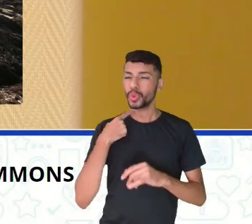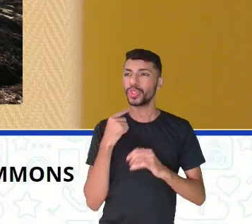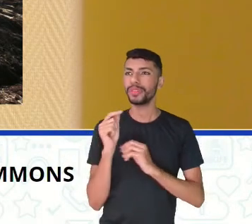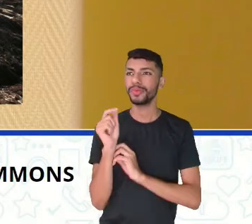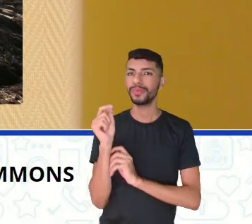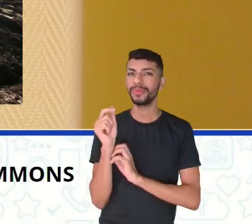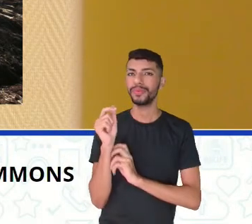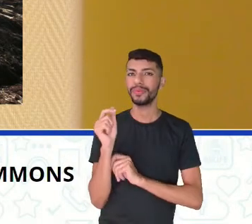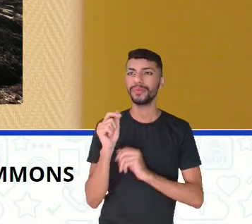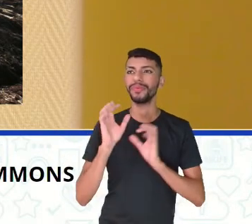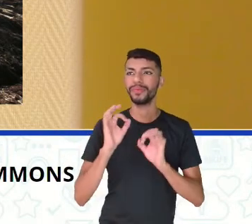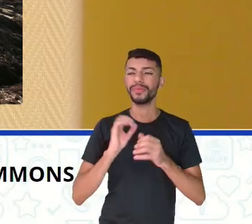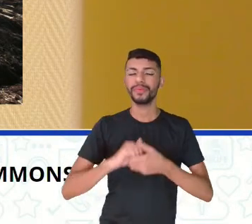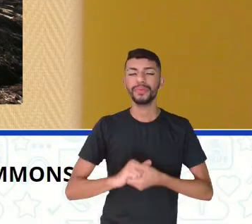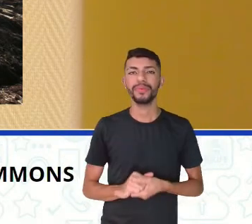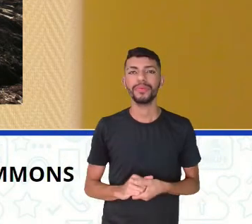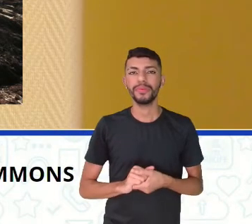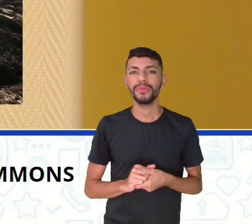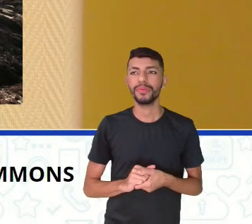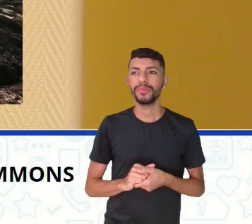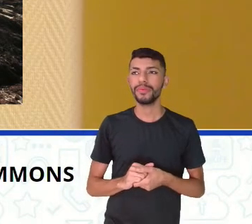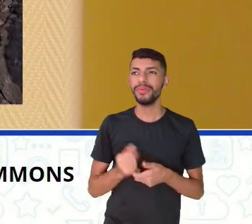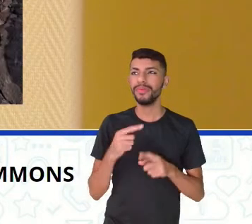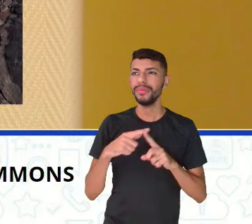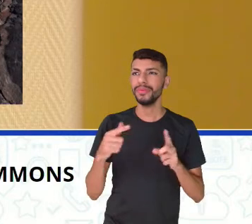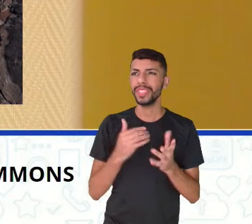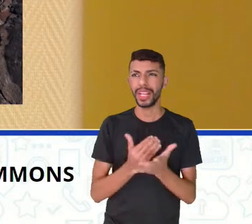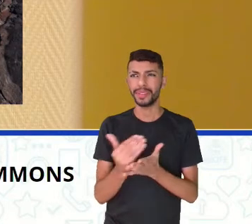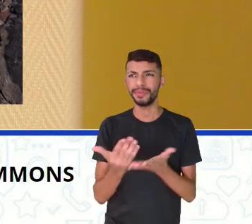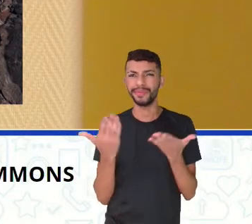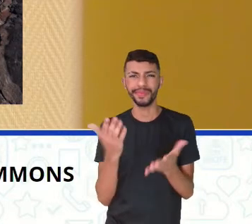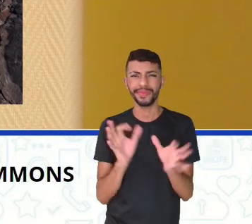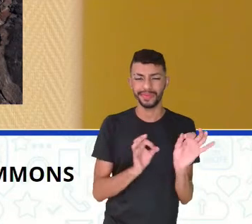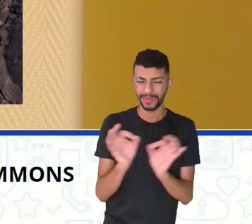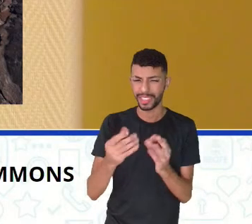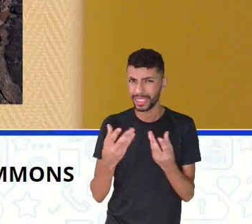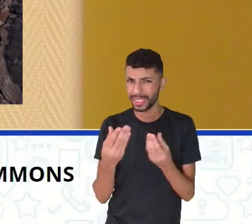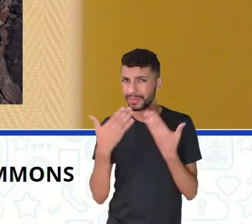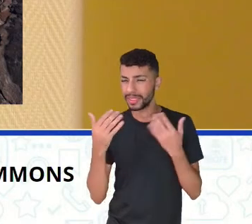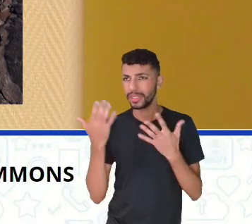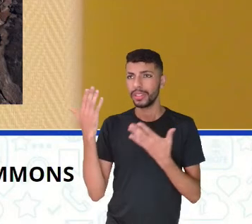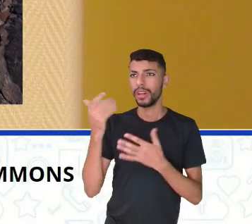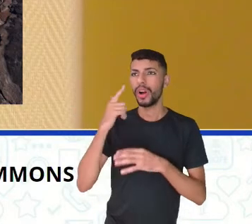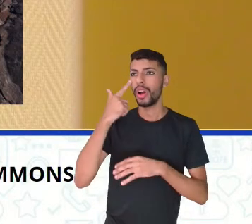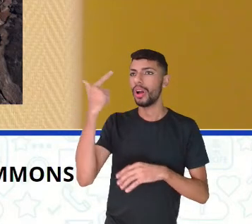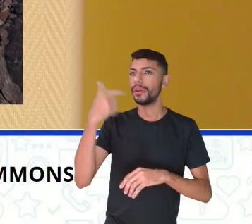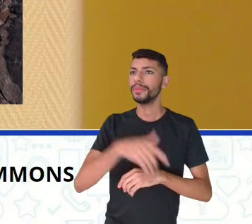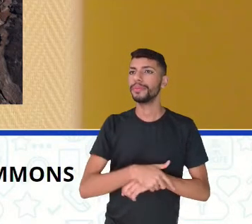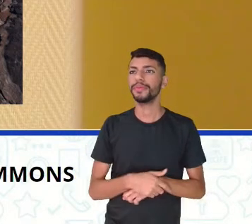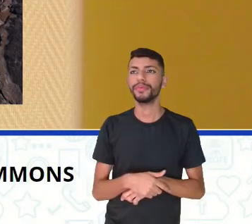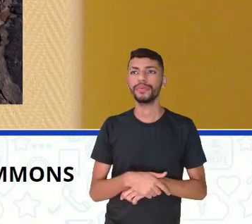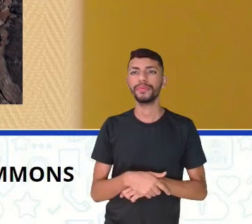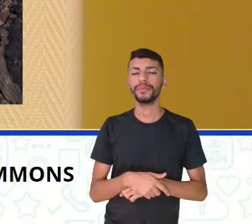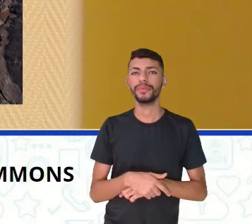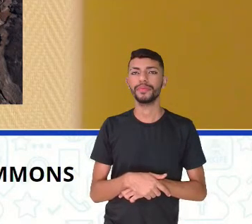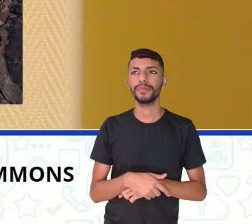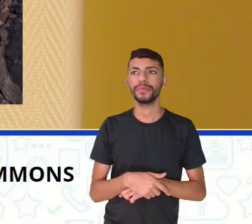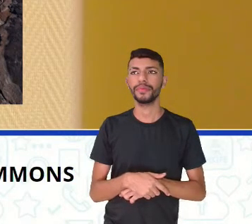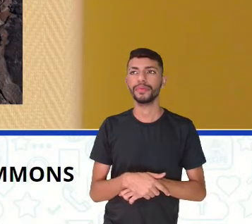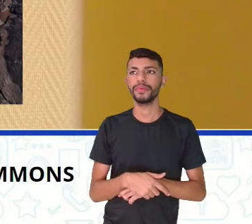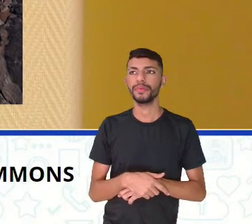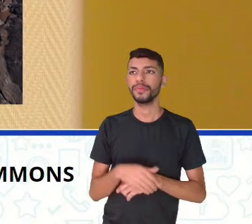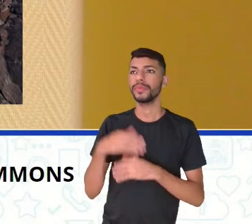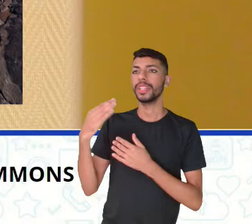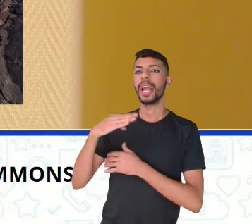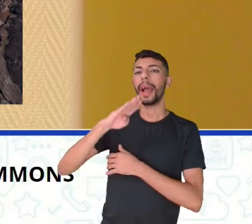com rejeito. Mas, professor, esse começo está meio assim, vamos organizar essa ideia. Olha aqui mais uma, né? Justamente essa barragem aí,